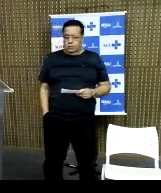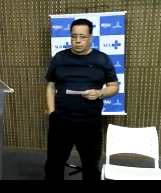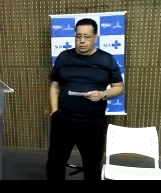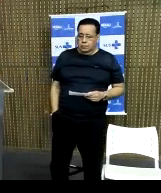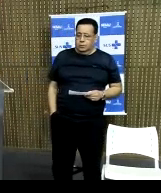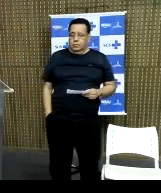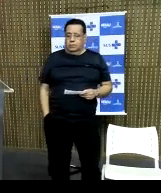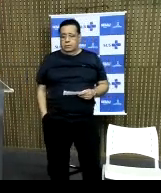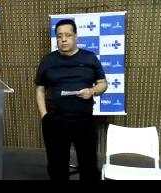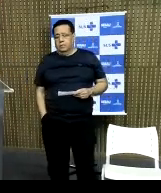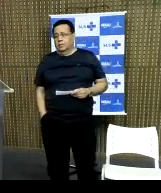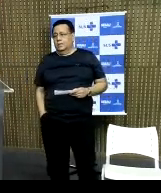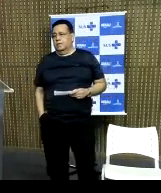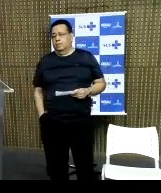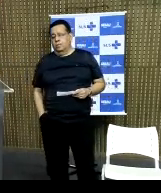a questão